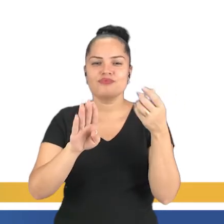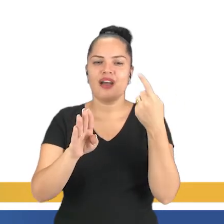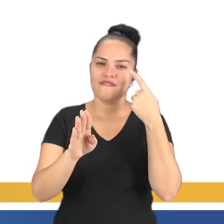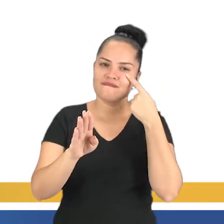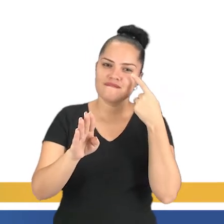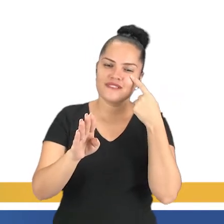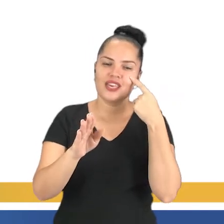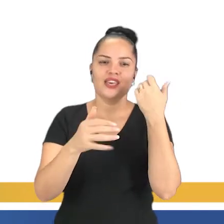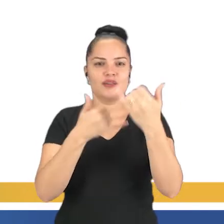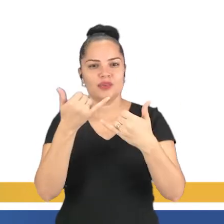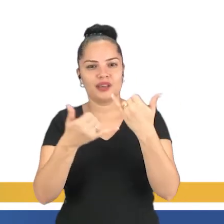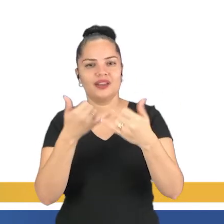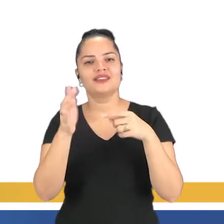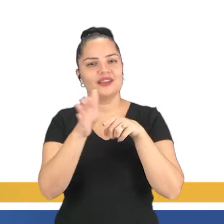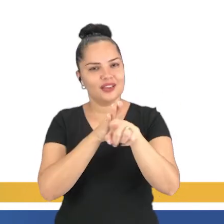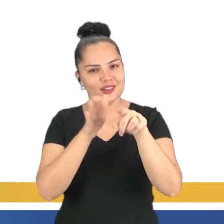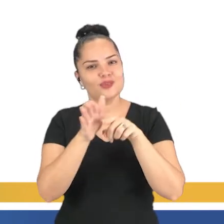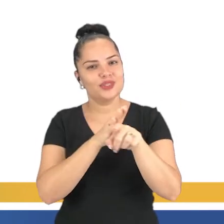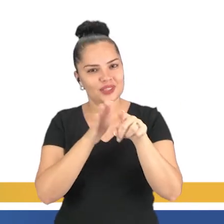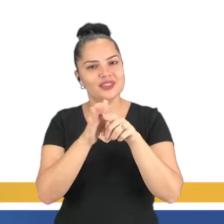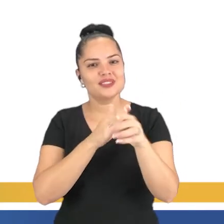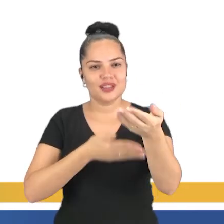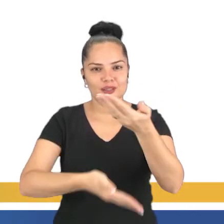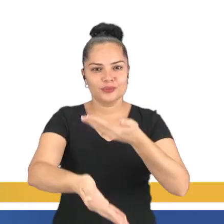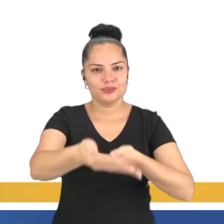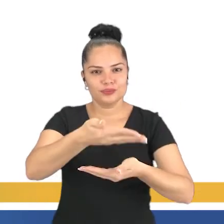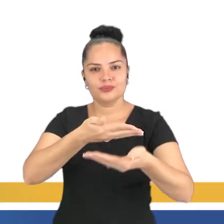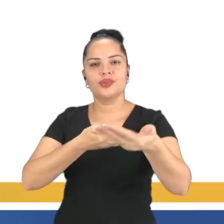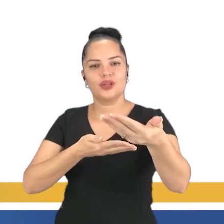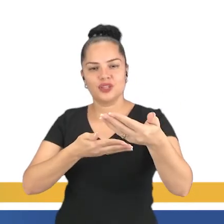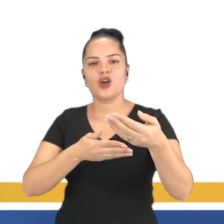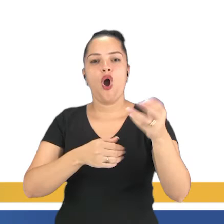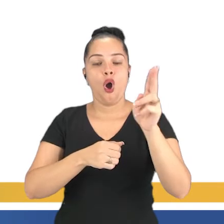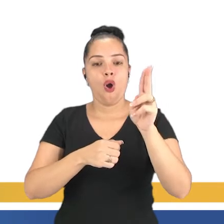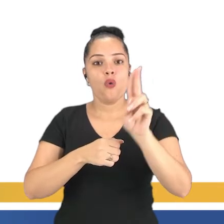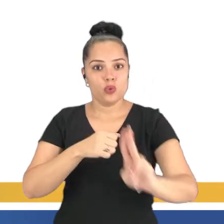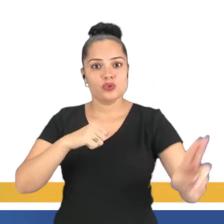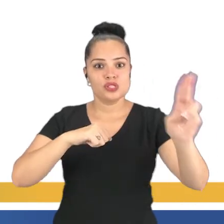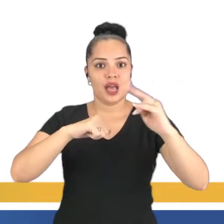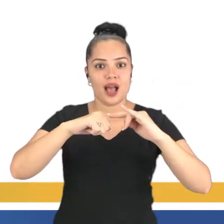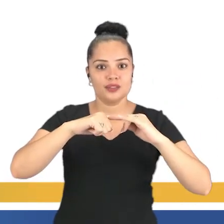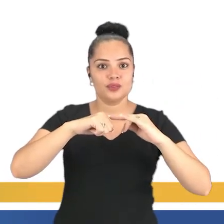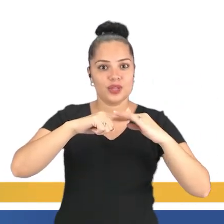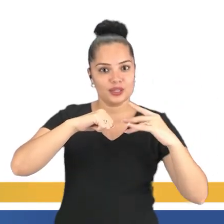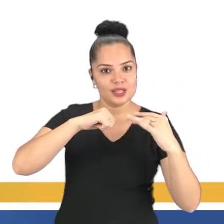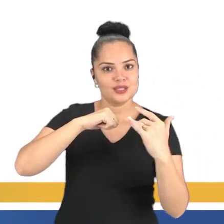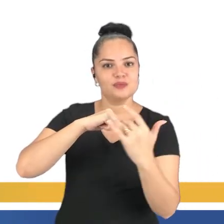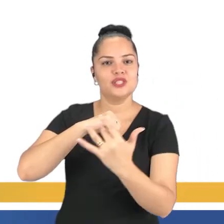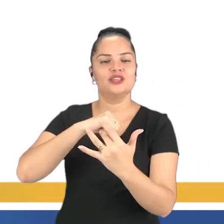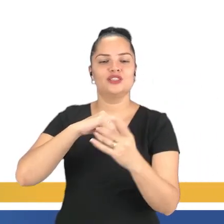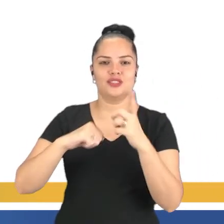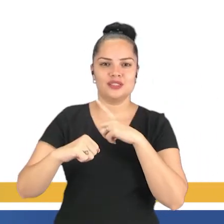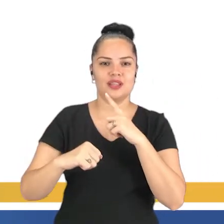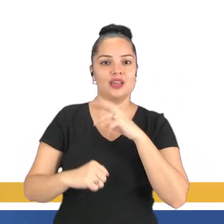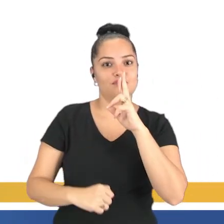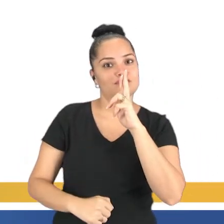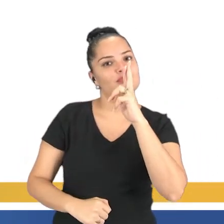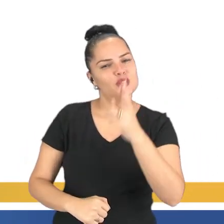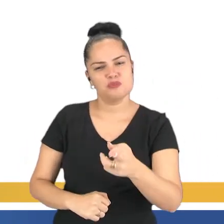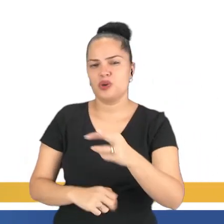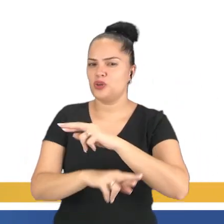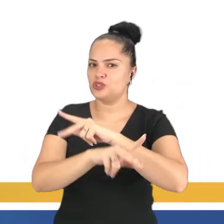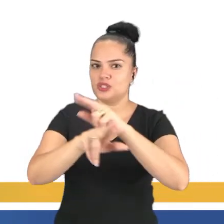para fazer um quiz? É um formato interativo usado nas mídias digitais. Leva o leitor a responder questões de